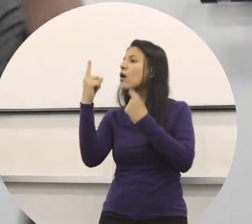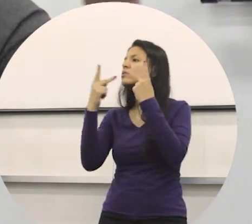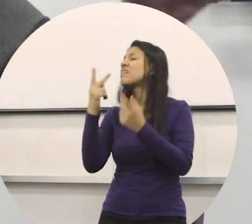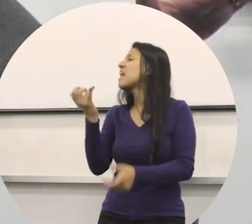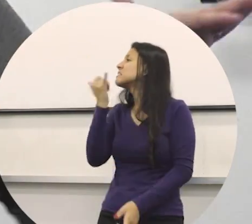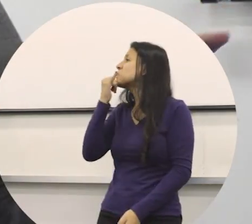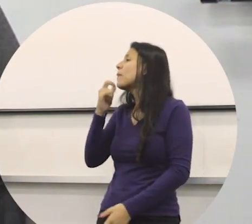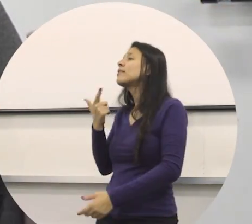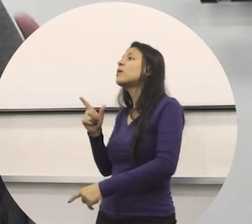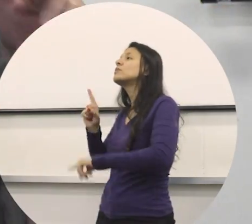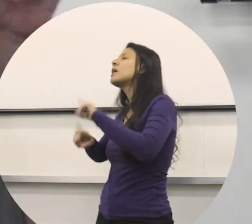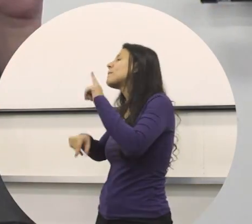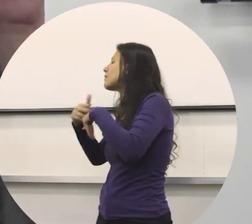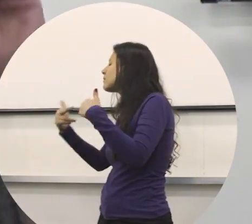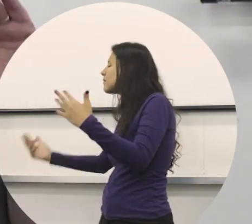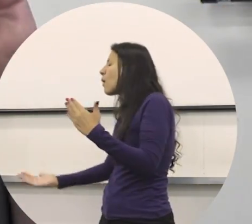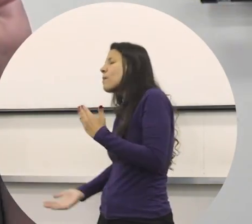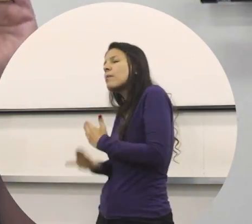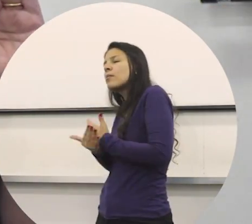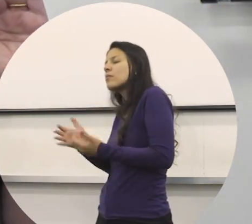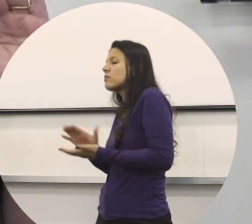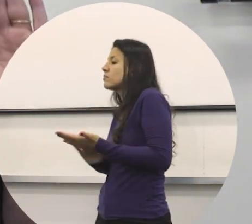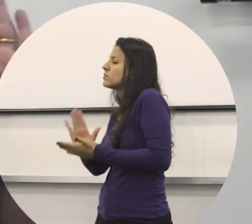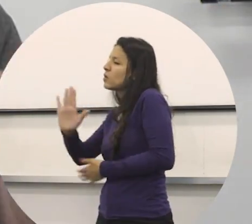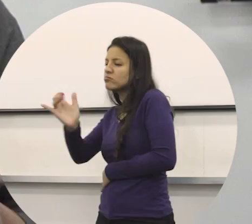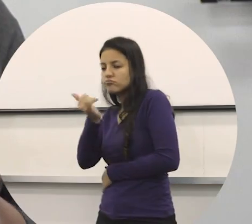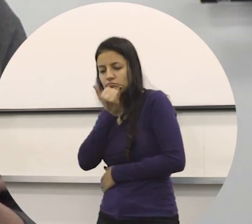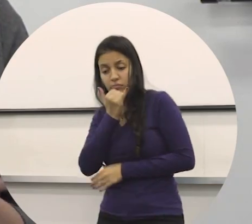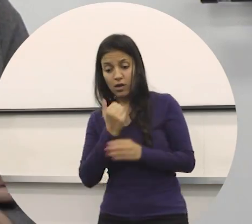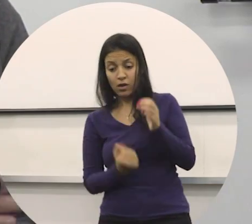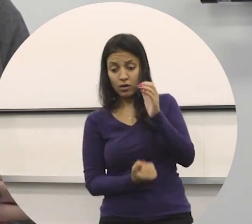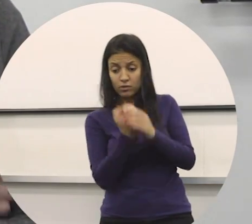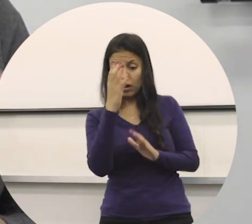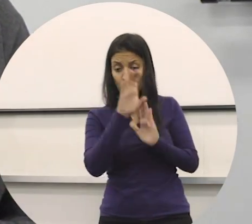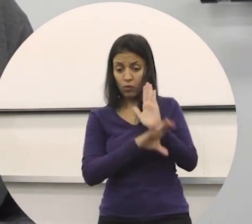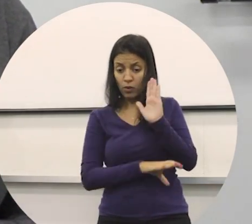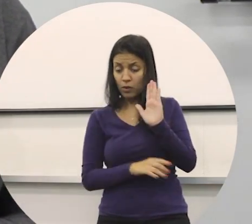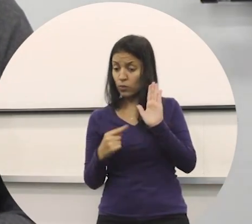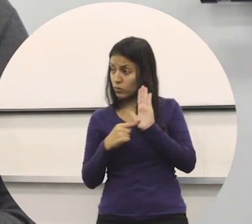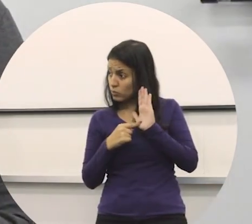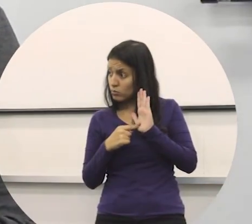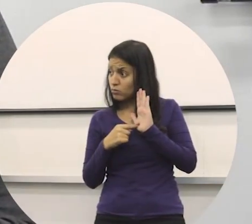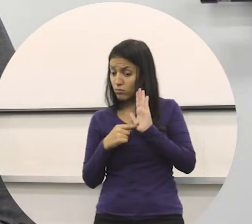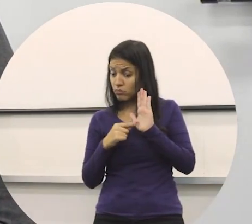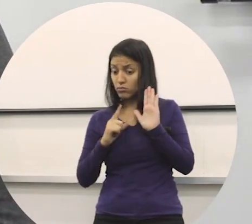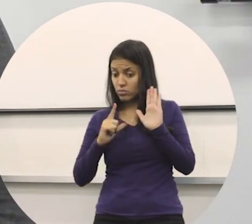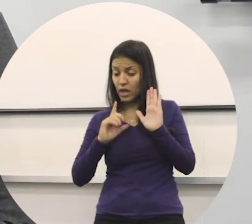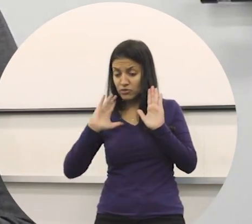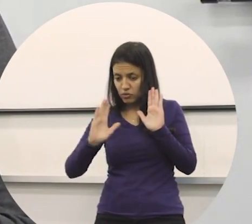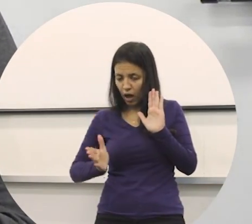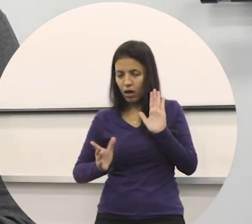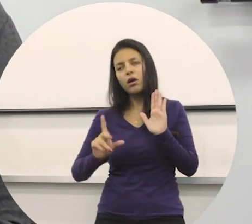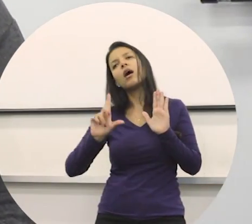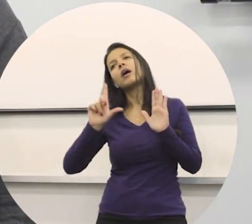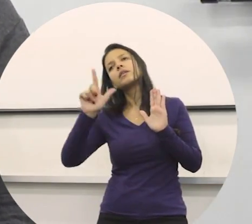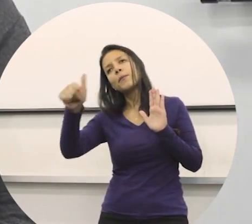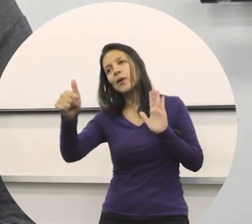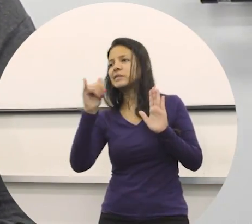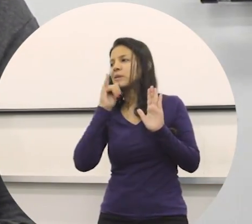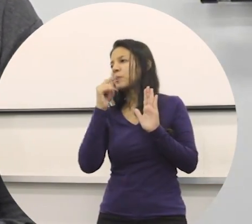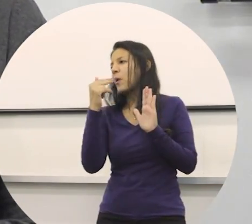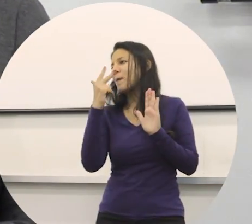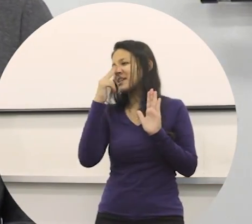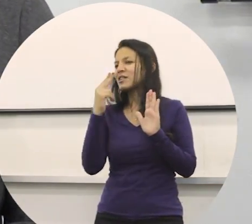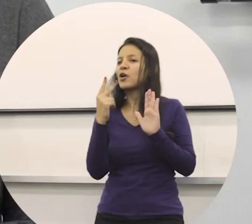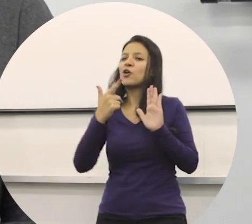isso já é ponto pacífico. A gente, a partir dessa criação de currículo, é que a gente vai depois para o capítulo 2,